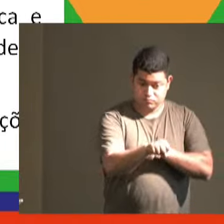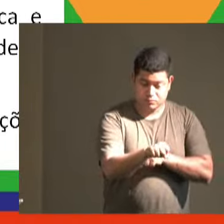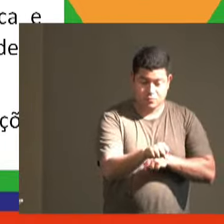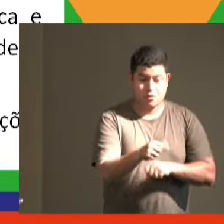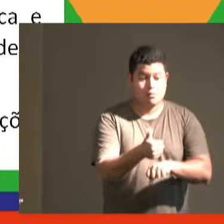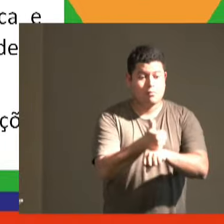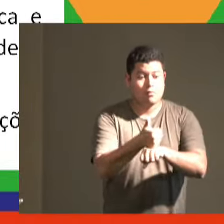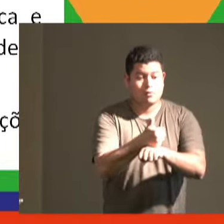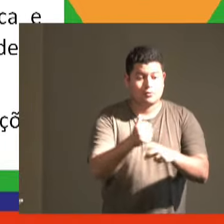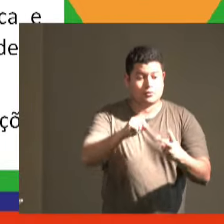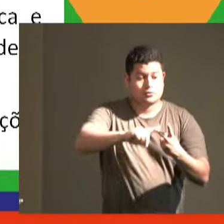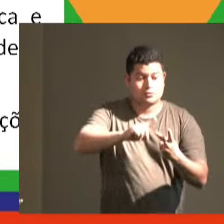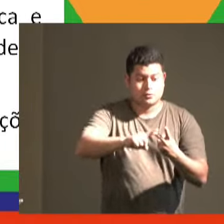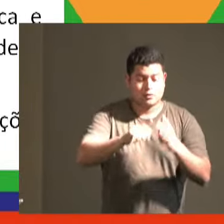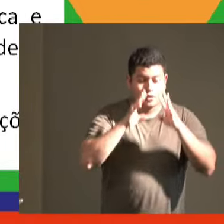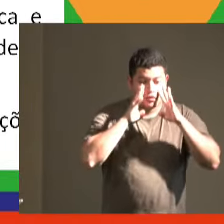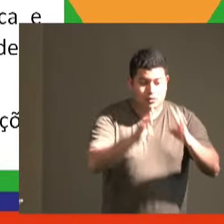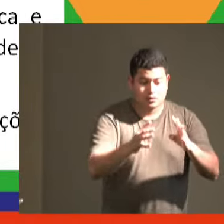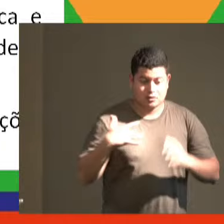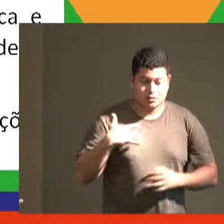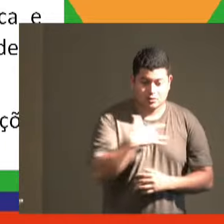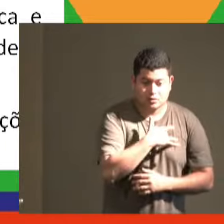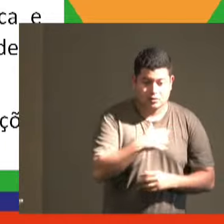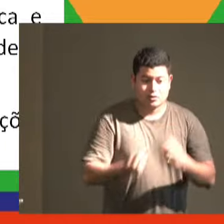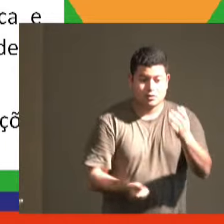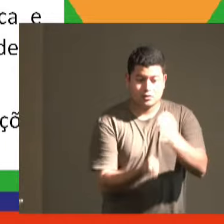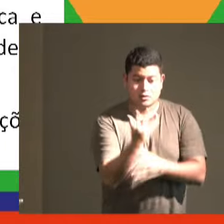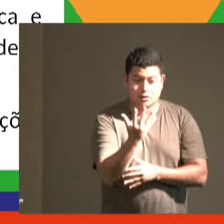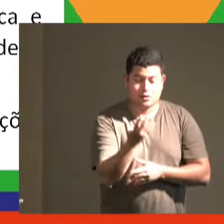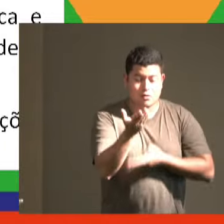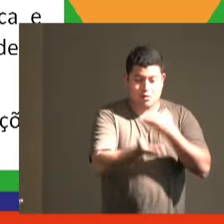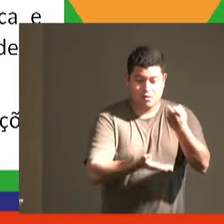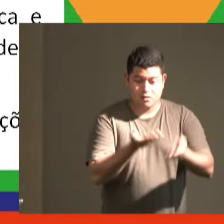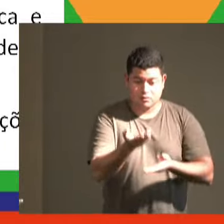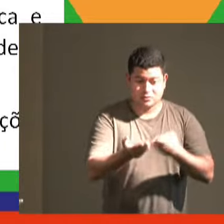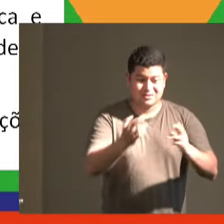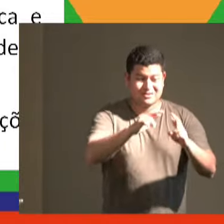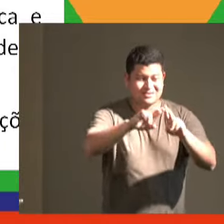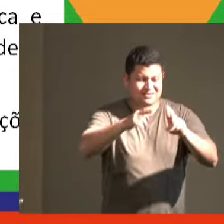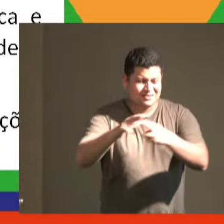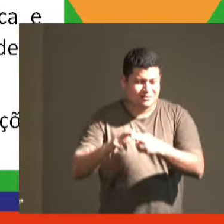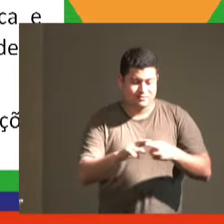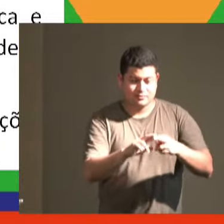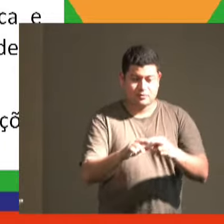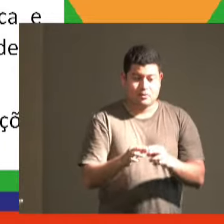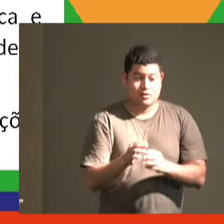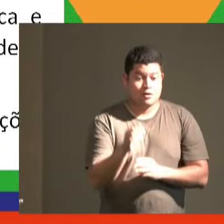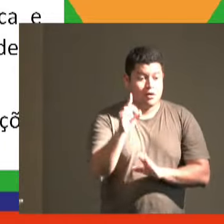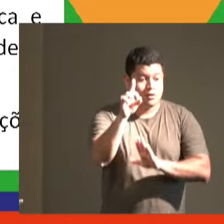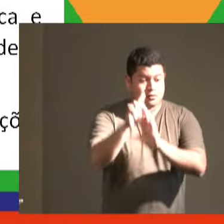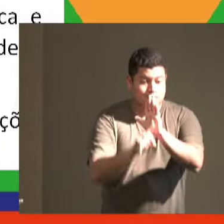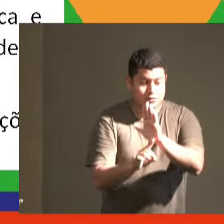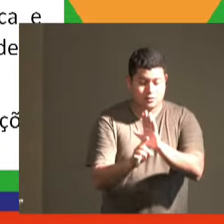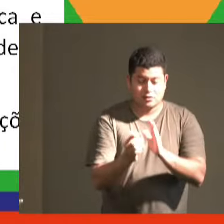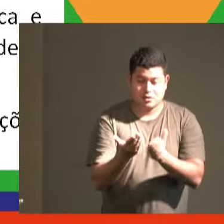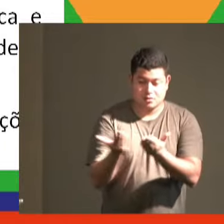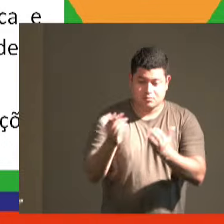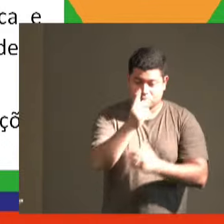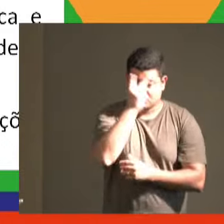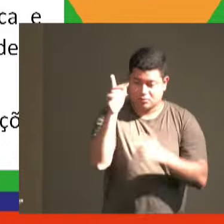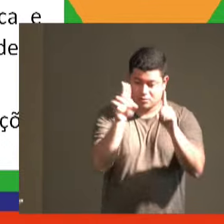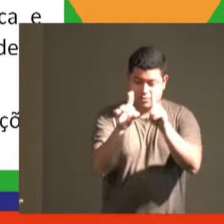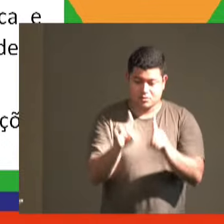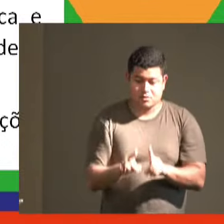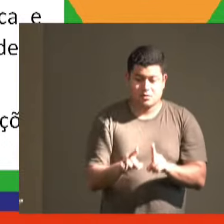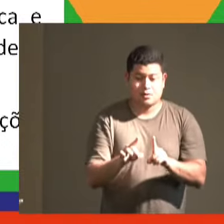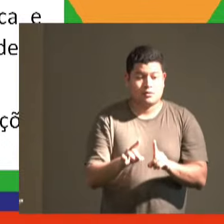2. Atenção à saúde, que criou a rede de cuidados à pessoa com deficiência e contemplou ações